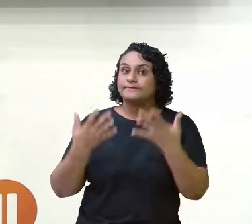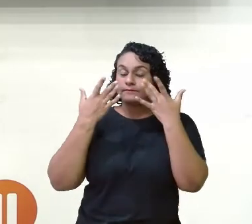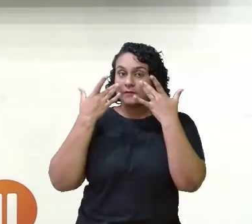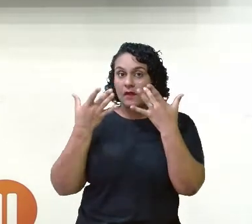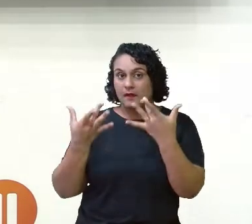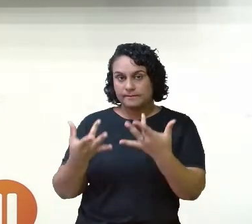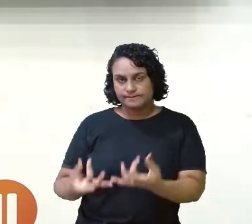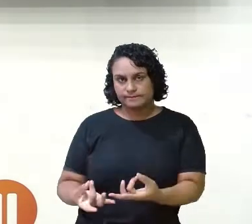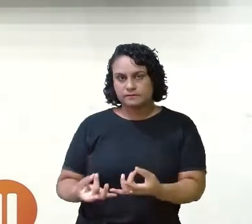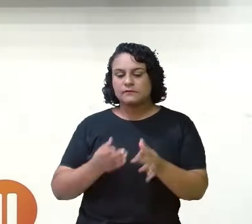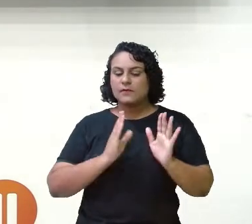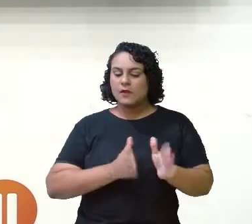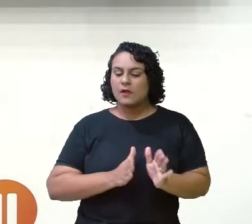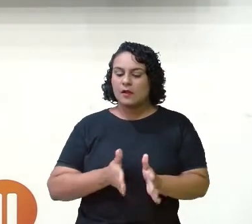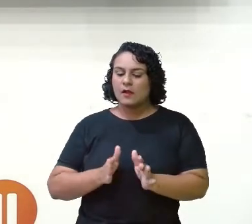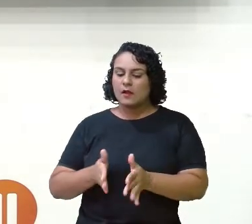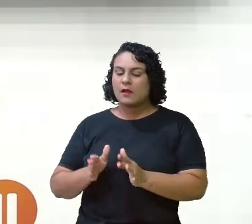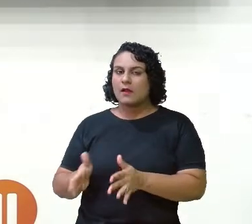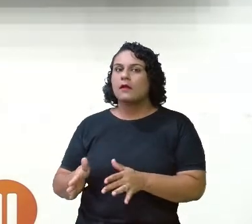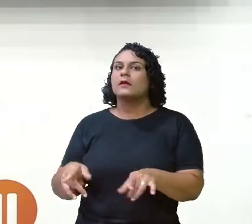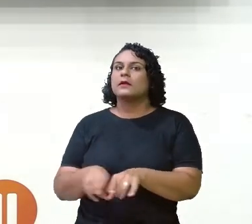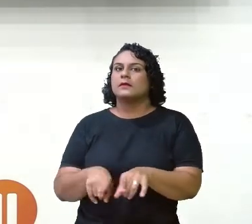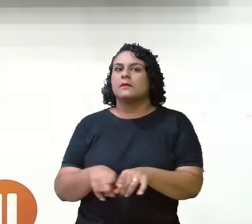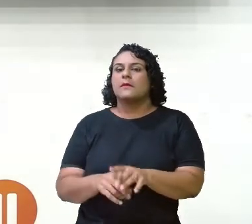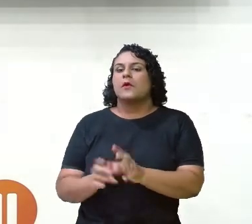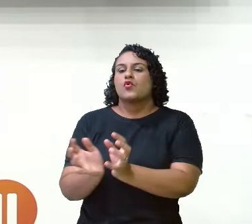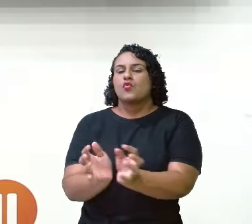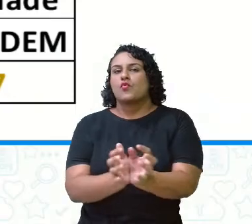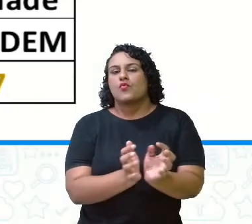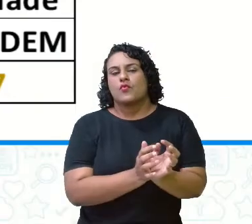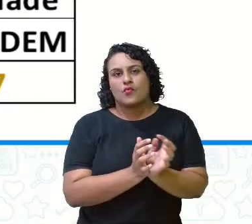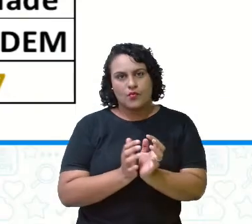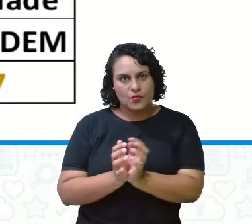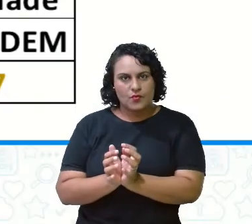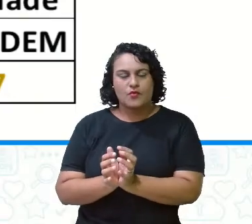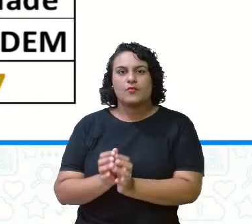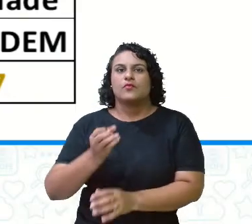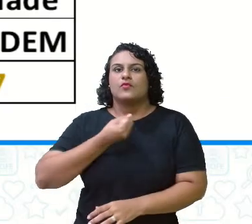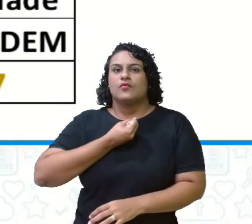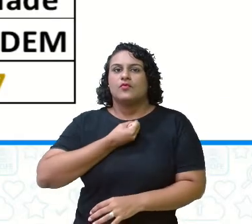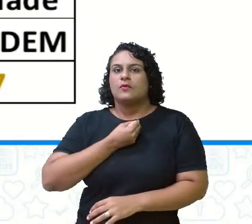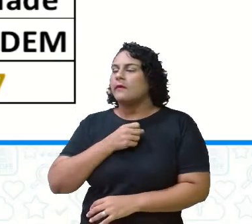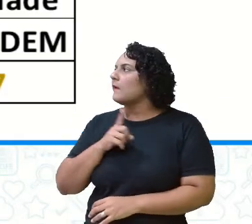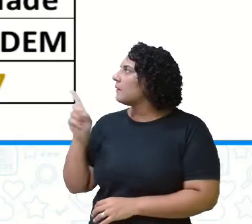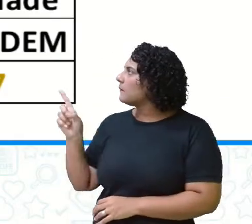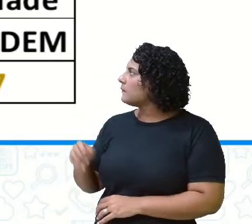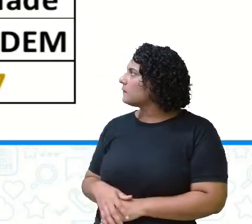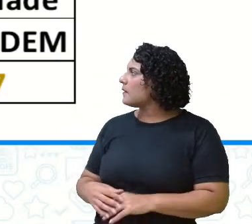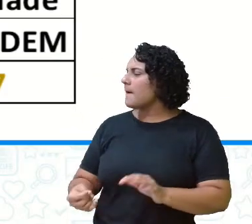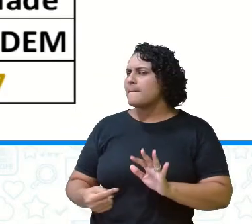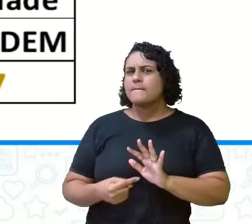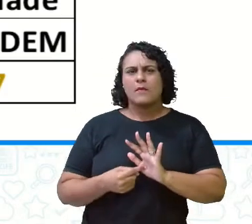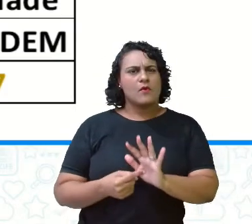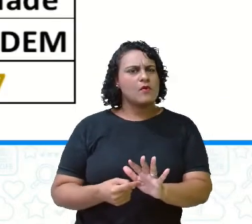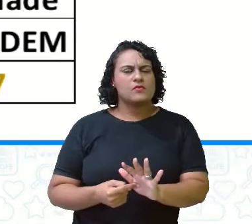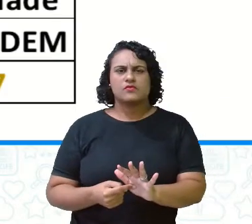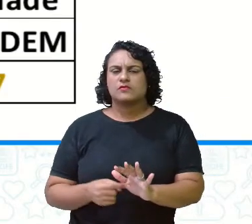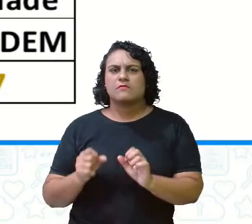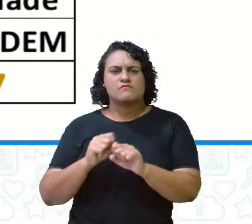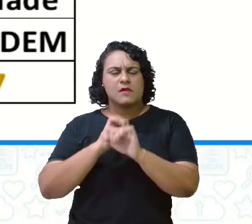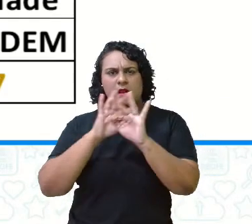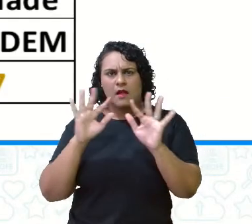atenção nas ordens e nas classes dos números. Aqui está muito claro. Primeira